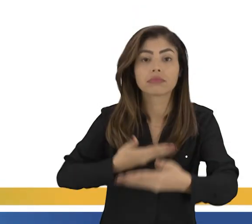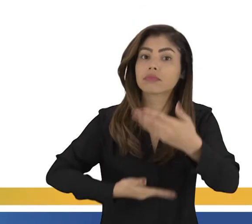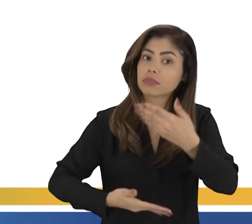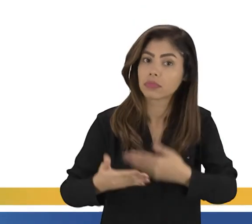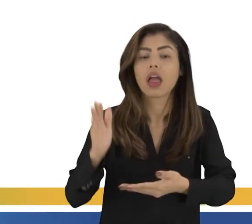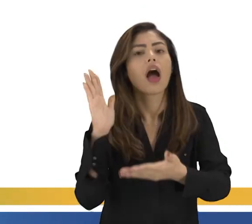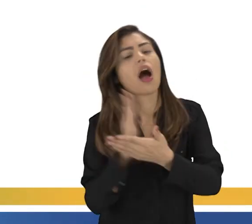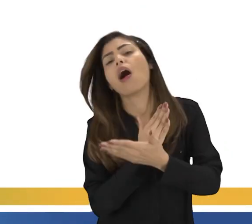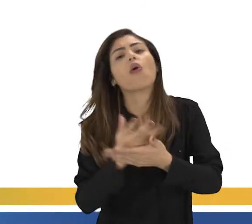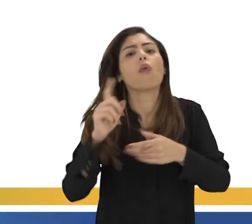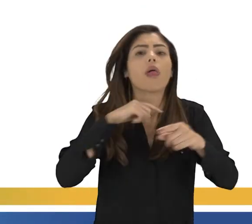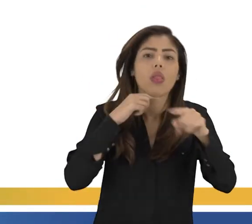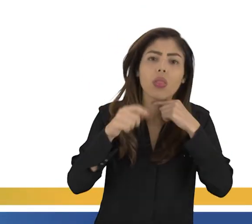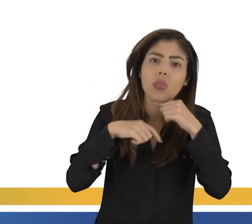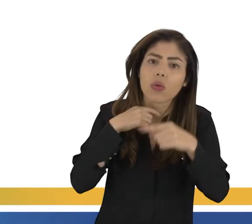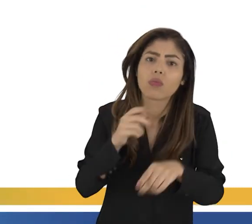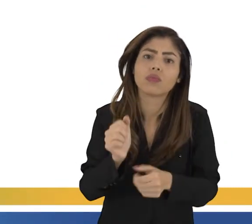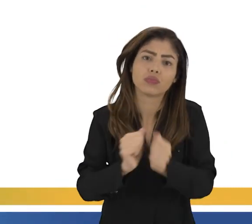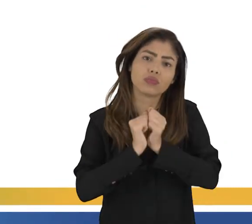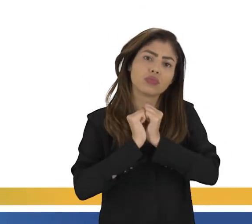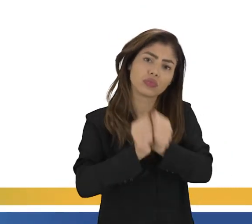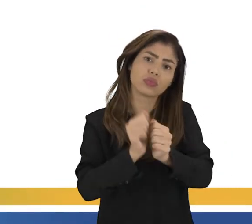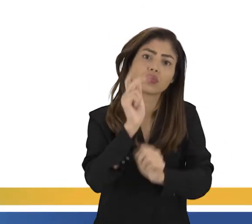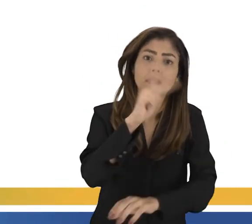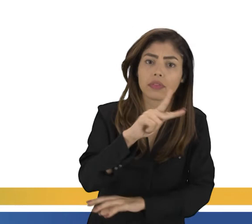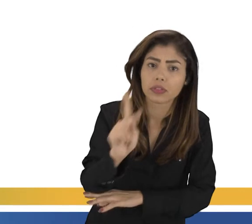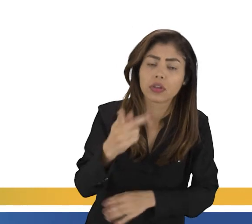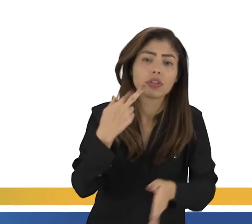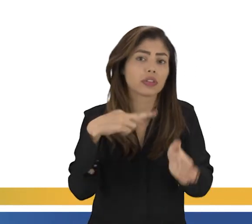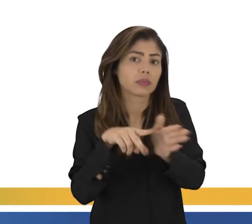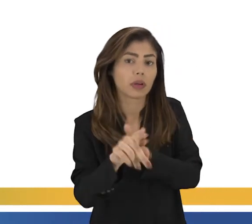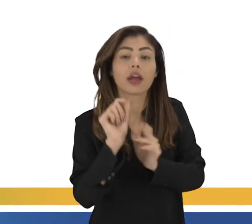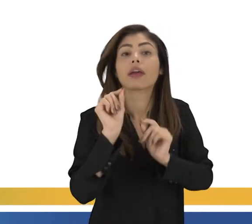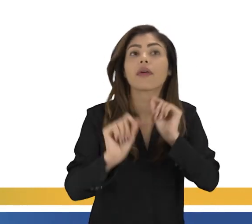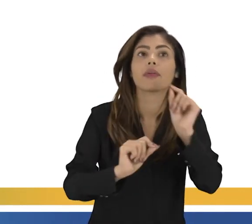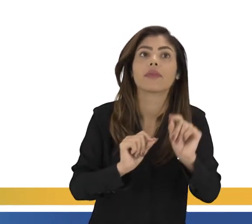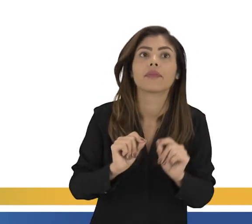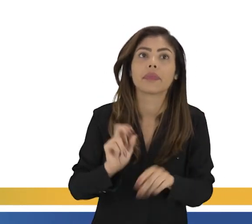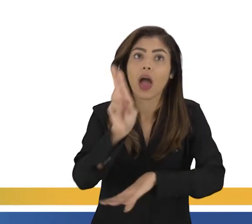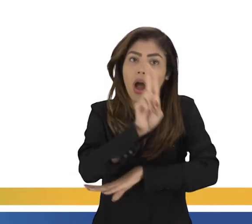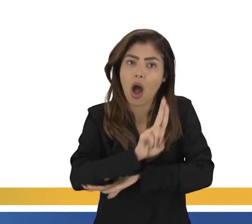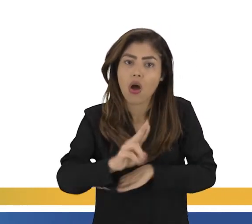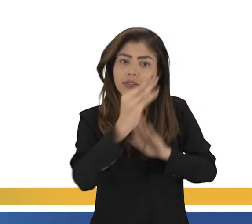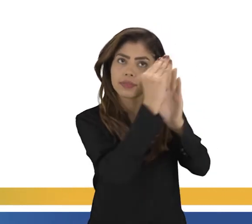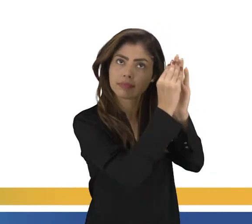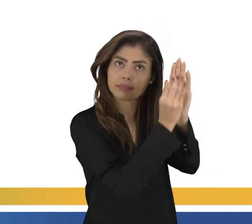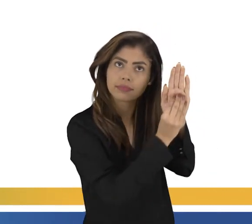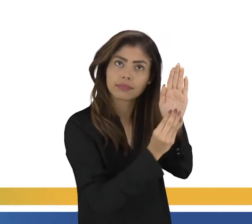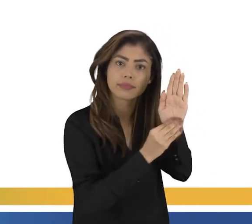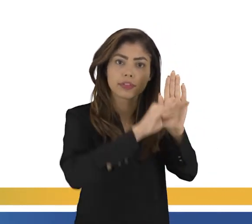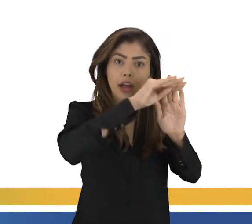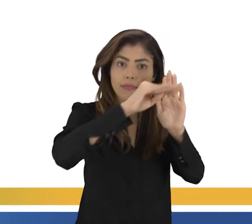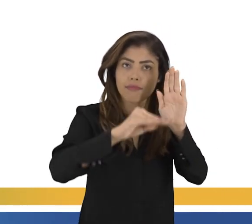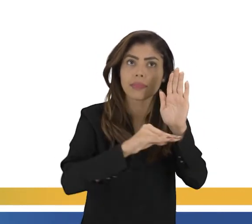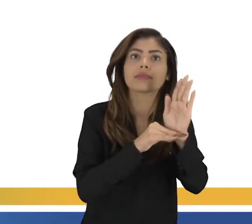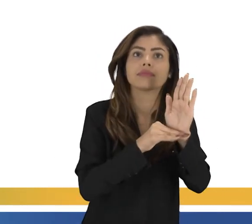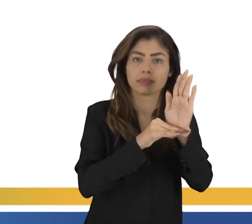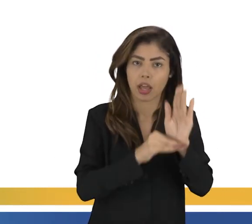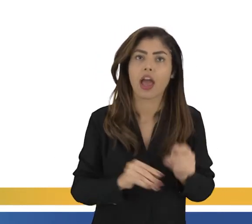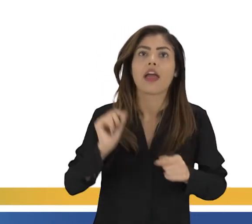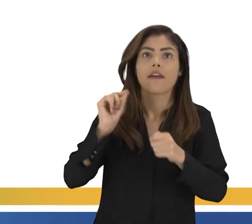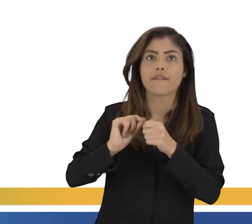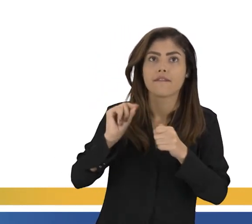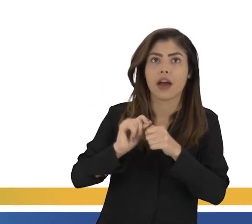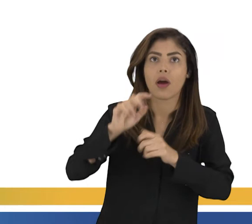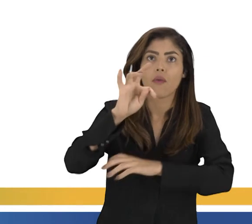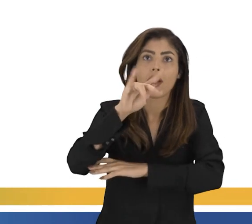também alguma dúvida junto com o seu professor de biologia, que é o seguinte, ó, use a lista de organismos abaixo e construa